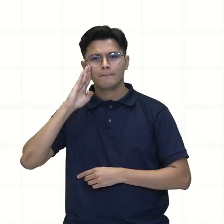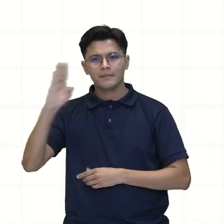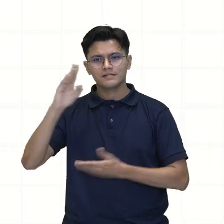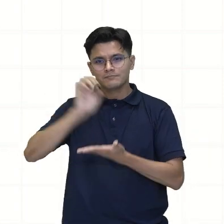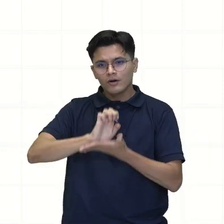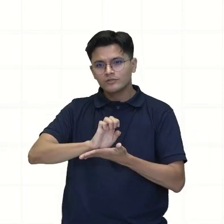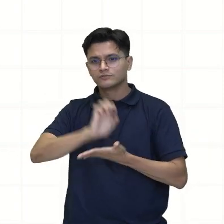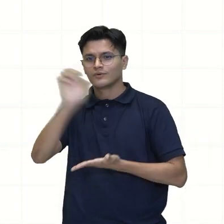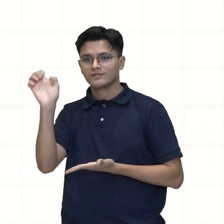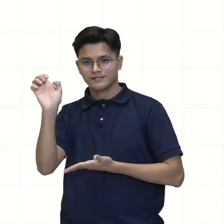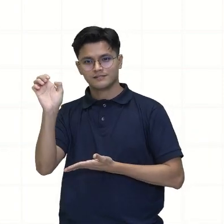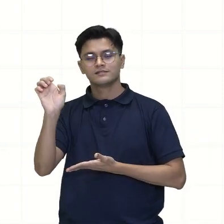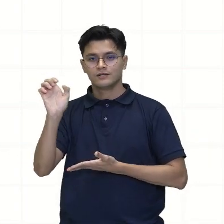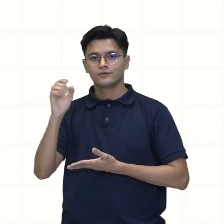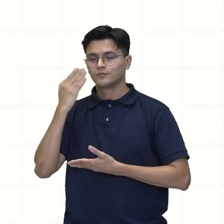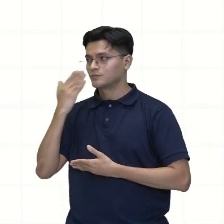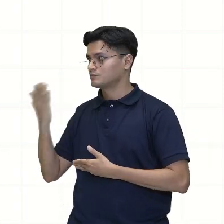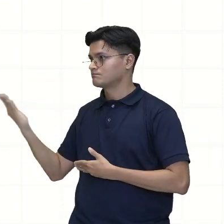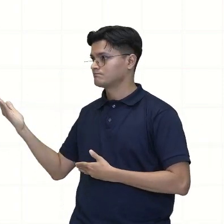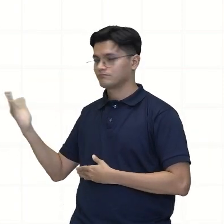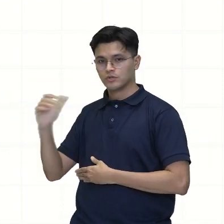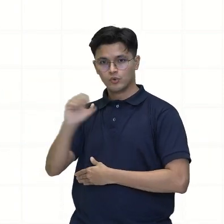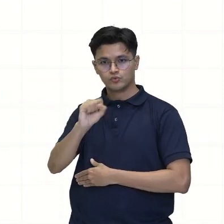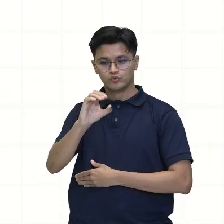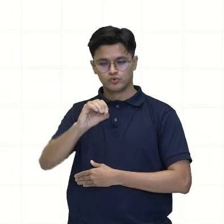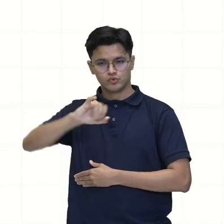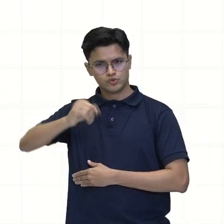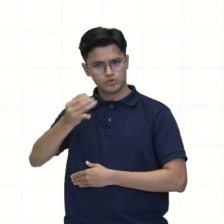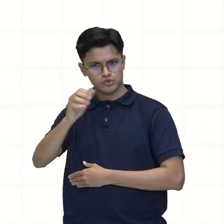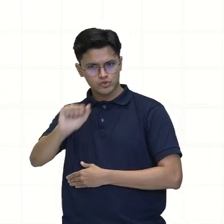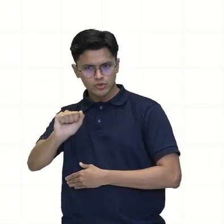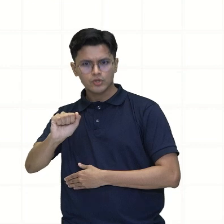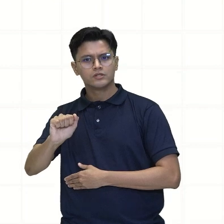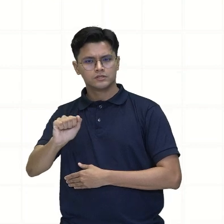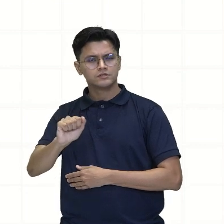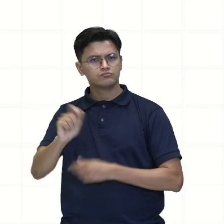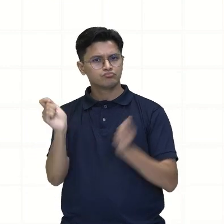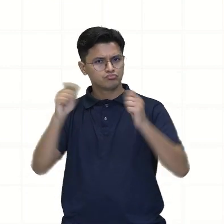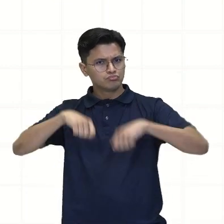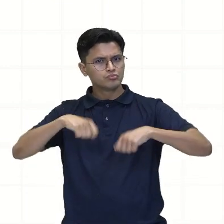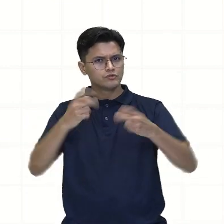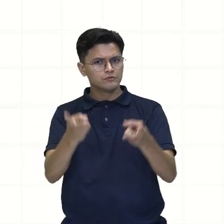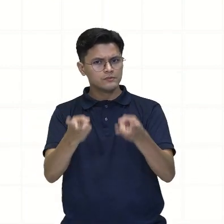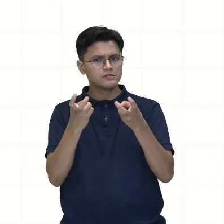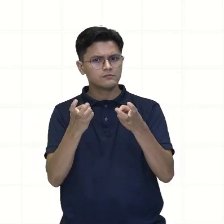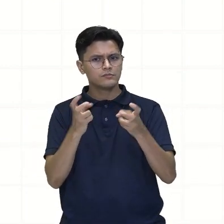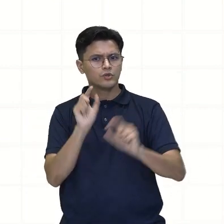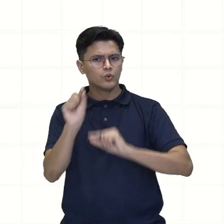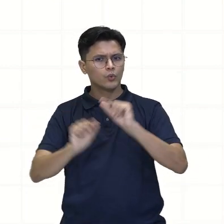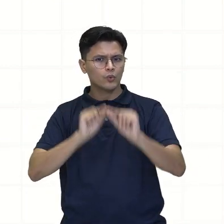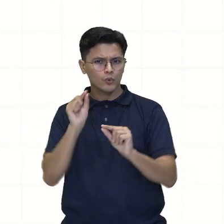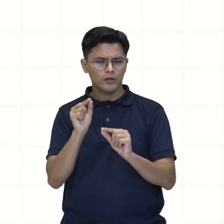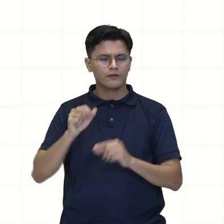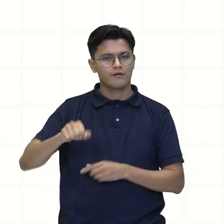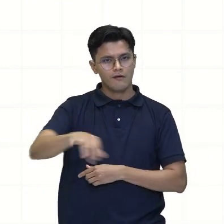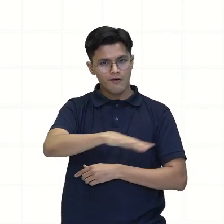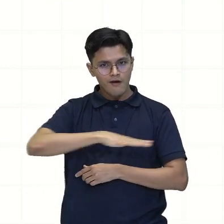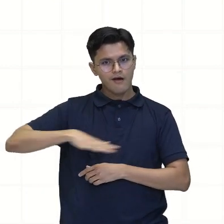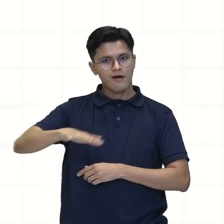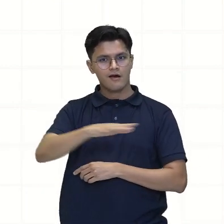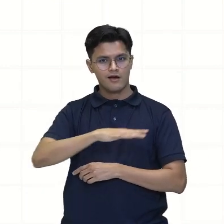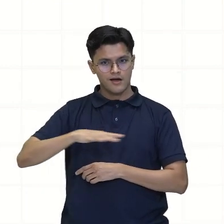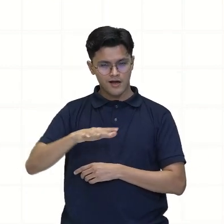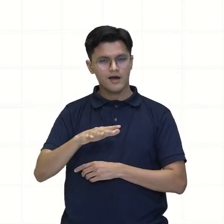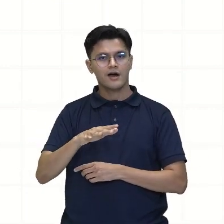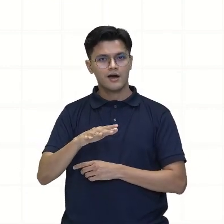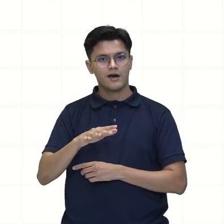Brasil, né? E aí vocês podem observar aqui no nosso mapa, né, a área em hectares